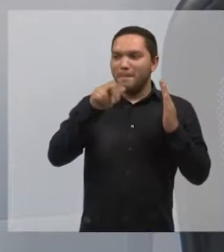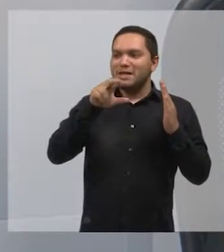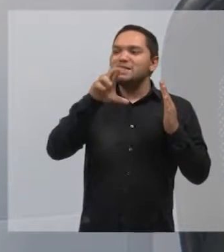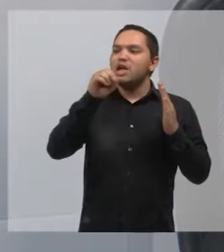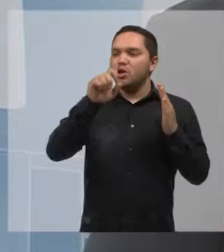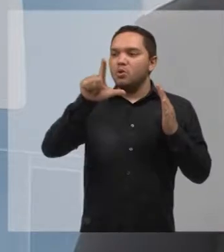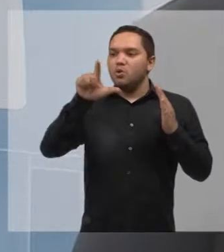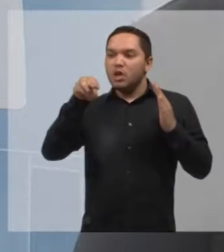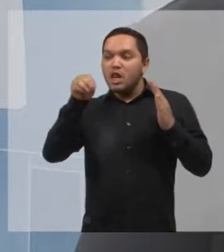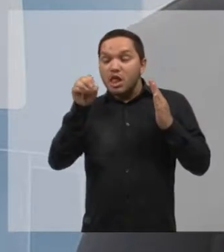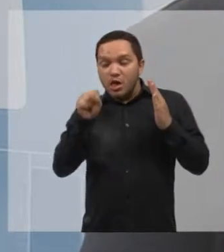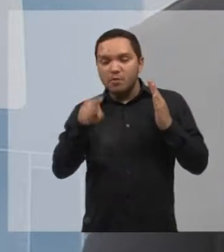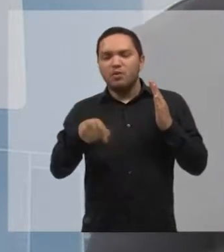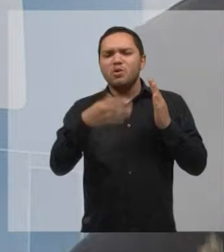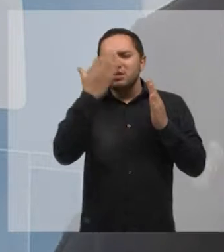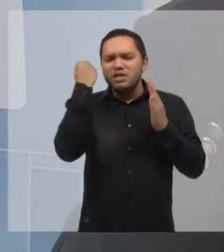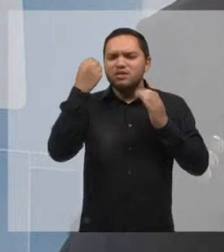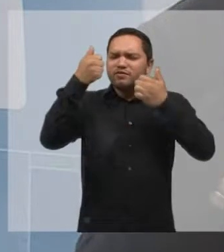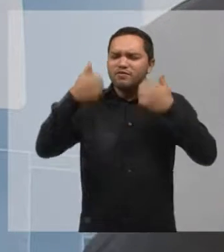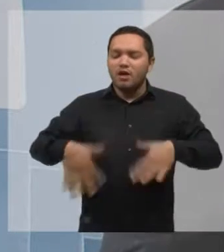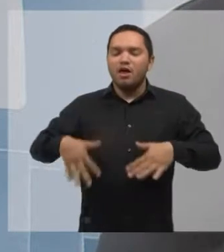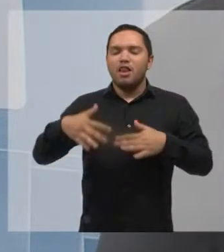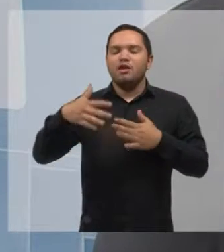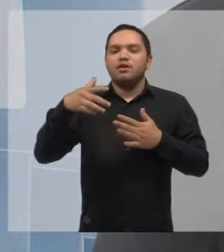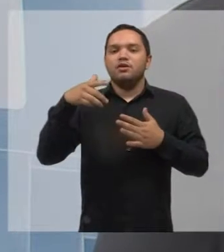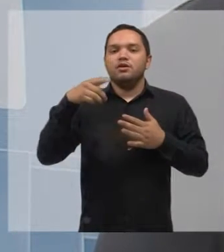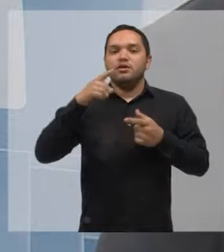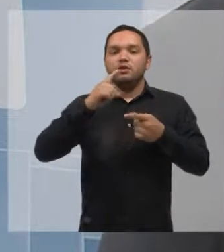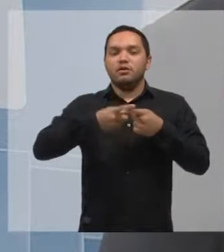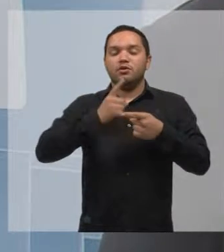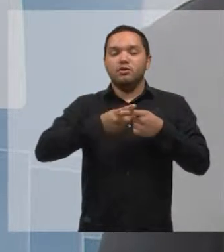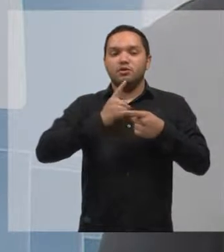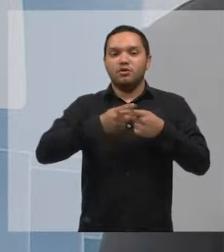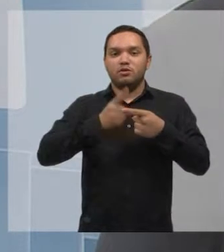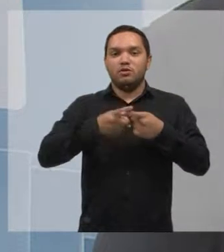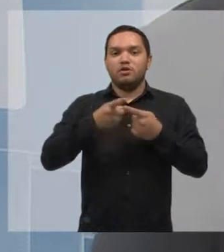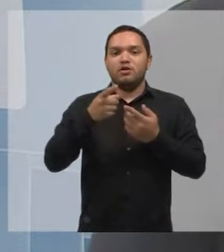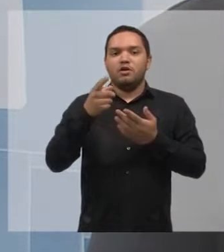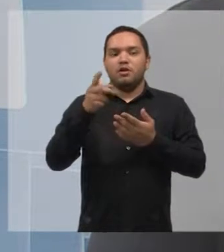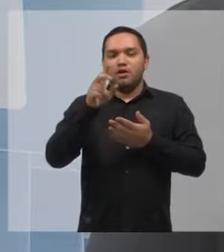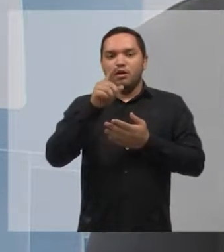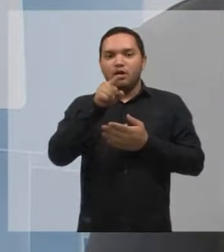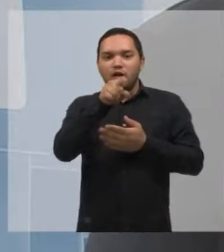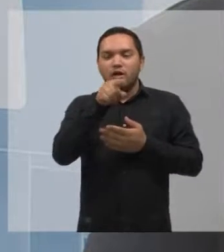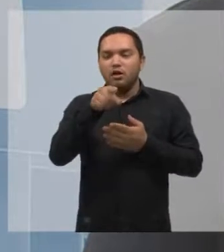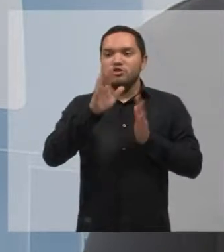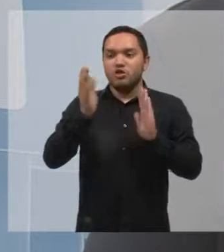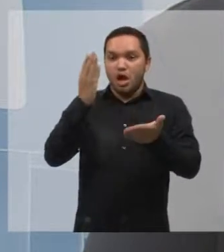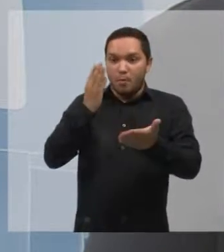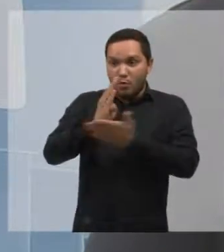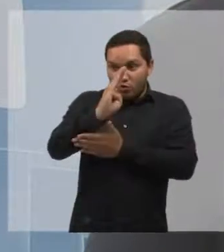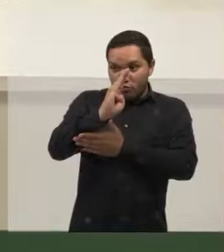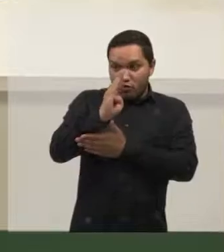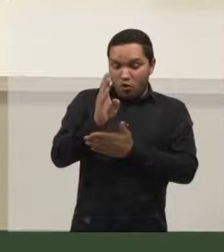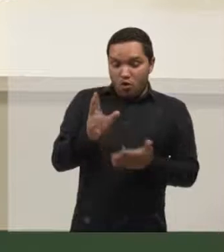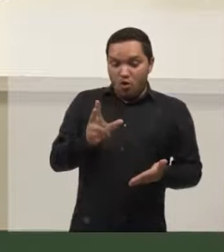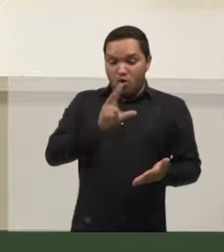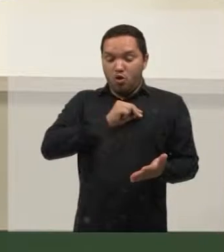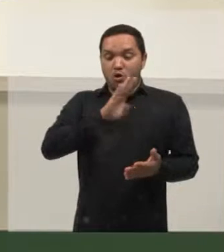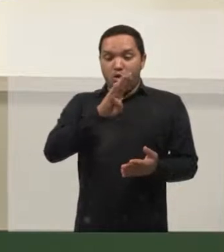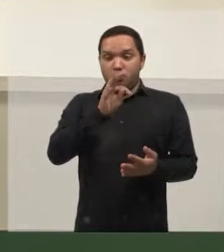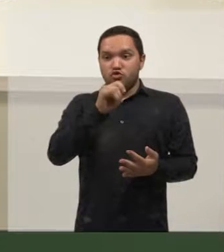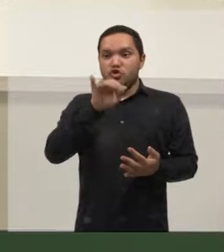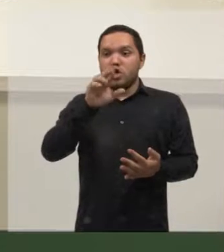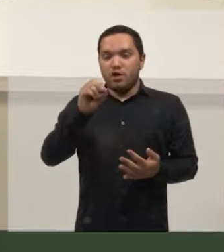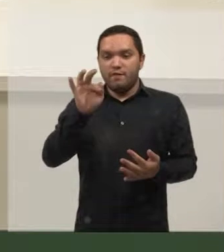Lemos, inclusive eu esqueci de falar, rapaz, ele tem um título, ele não título não, ele aprovou a medalha Boticário Ferreira para o